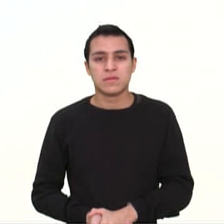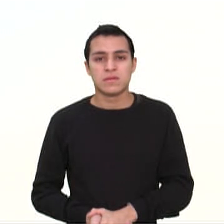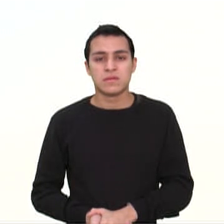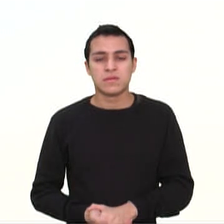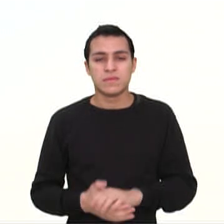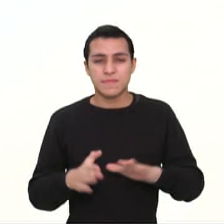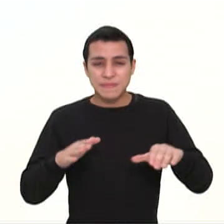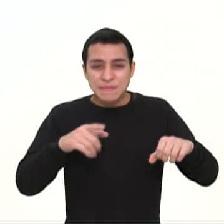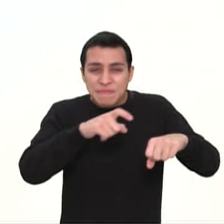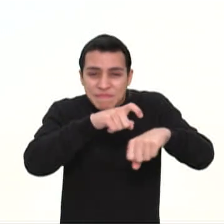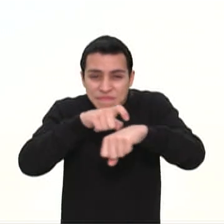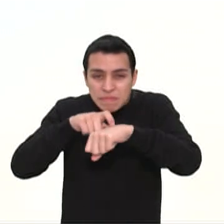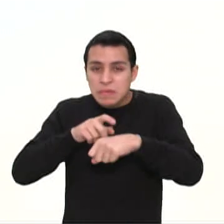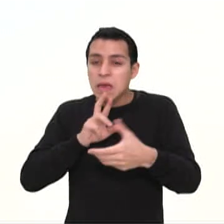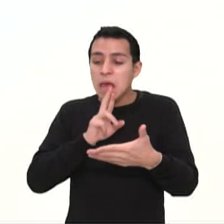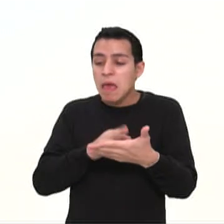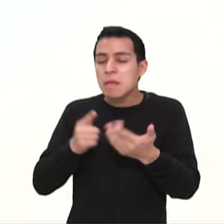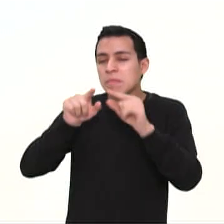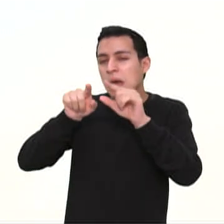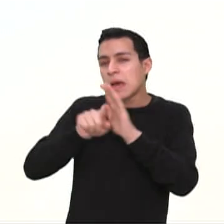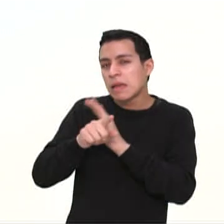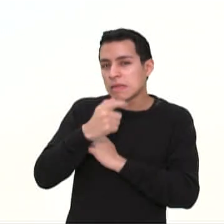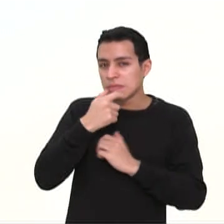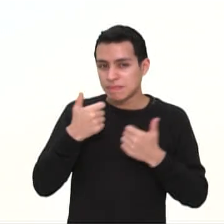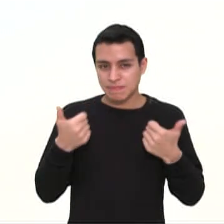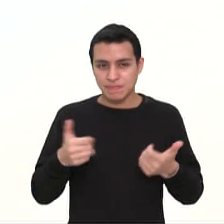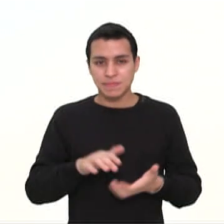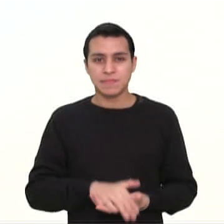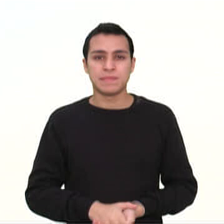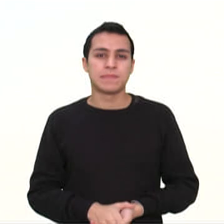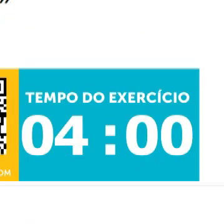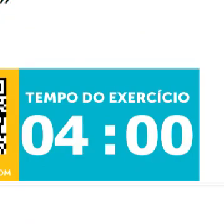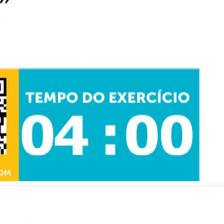Vou dar um tempinho para vocês, para a gente responder e já conversamos.